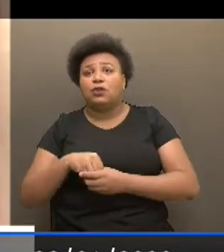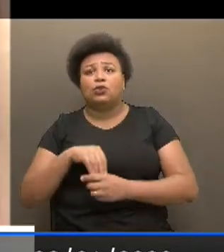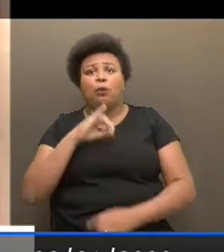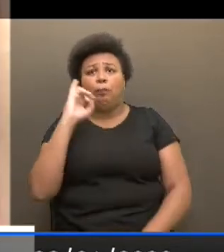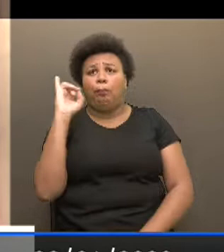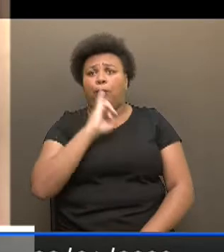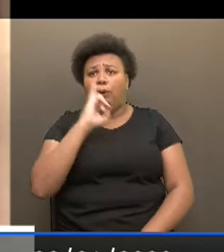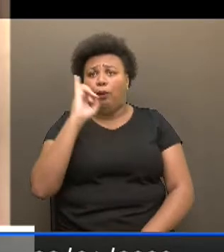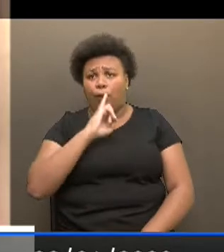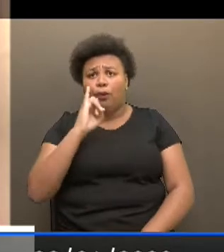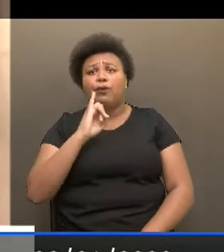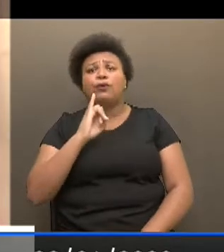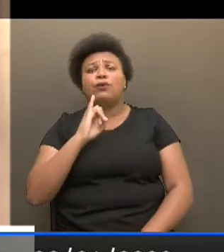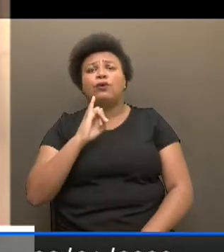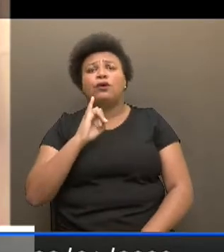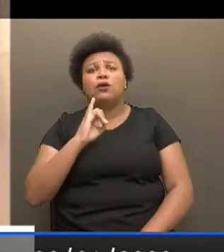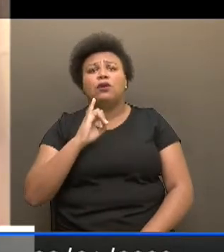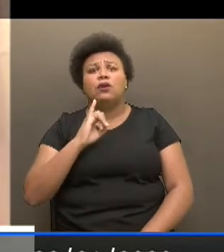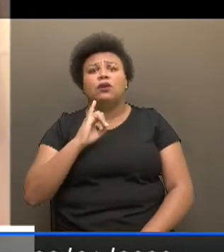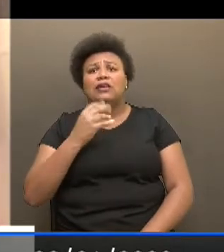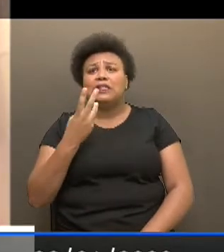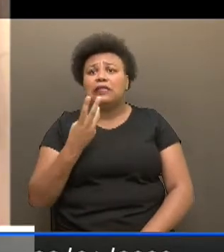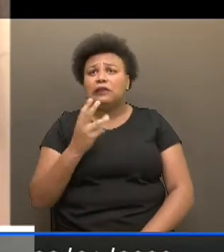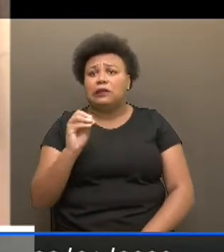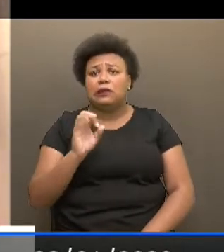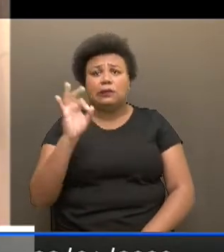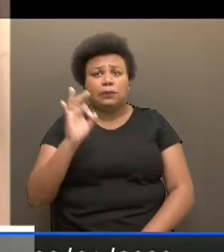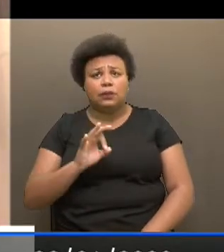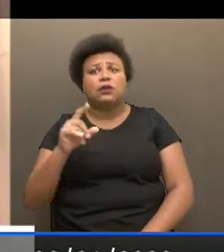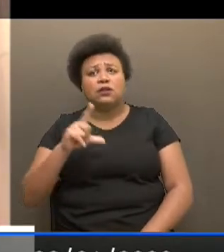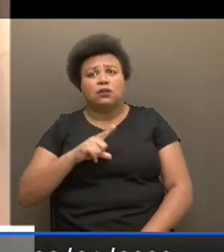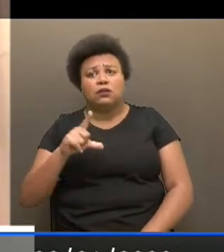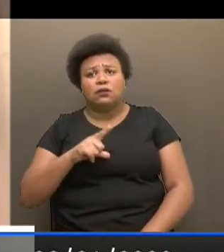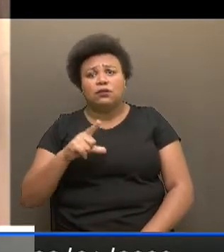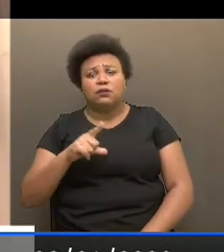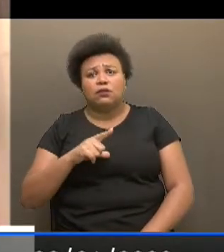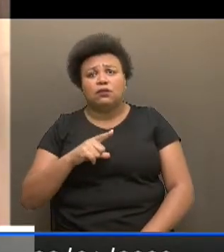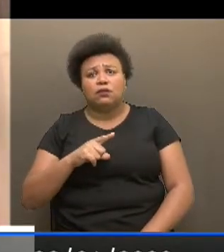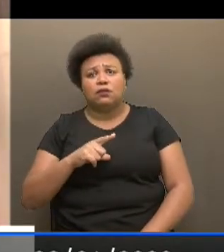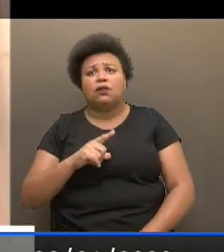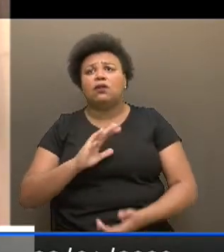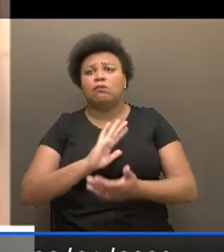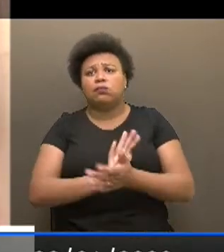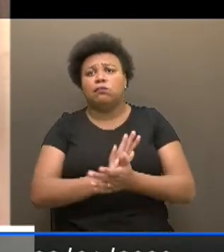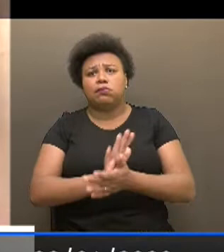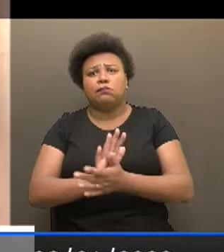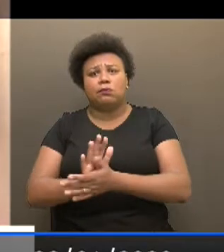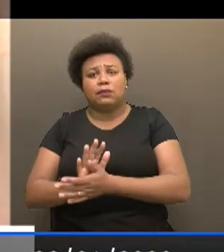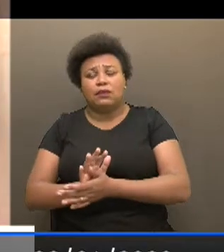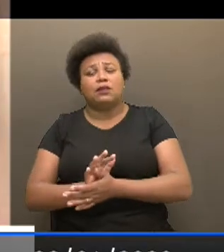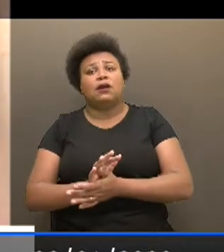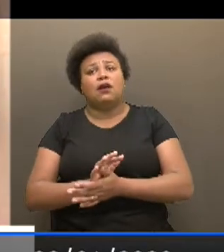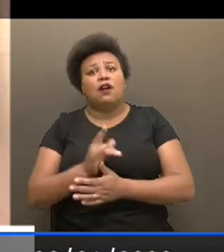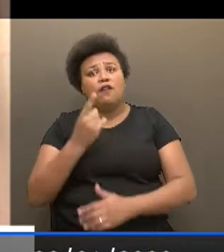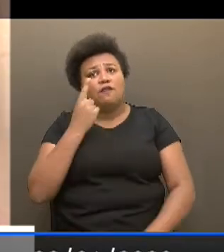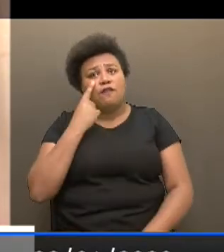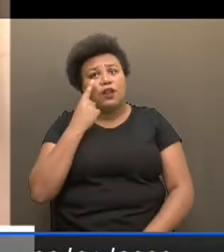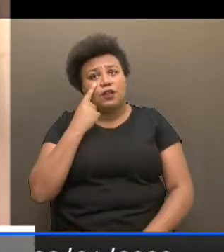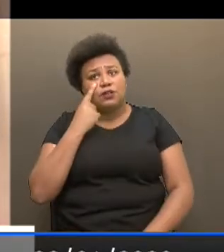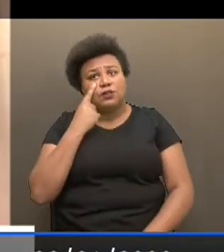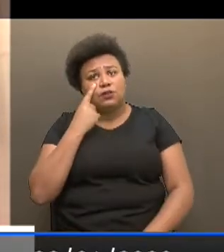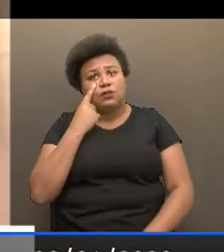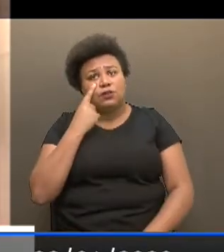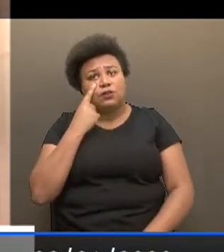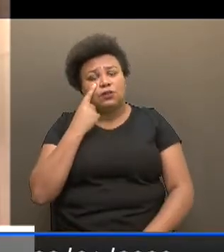Suínos, dizem até que 30% deles estão hoje sendo abatidos. Né? Deixa eu dizer, não desligo nada